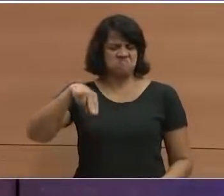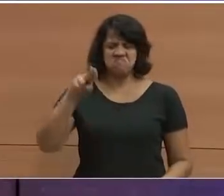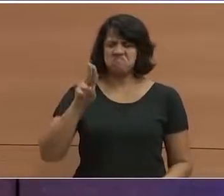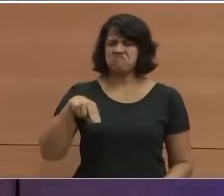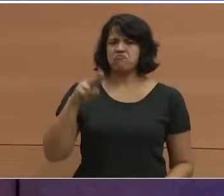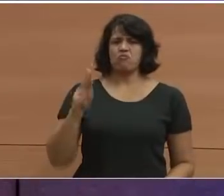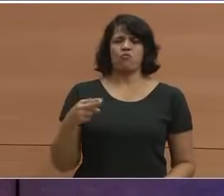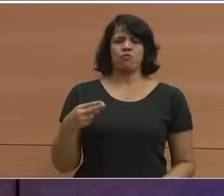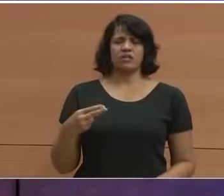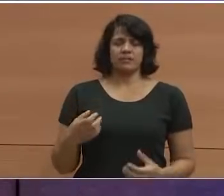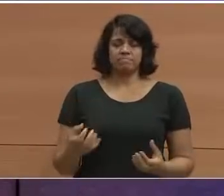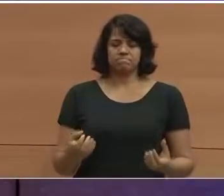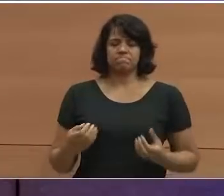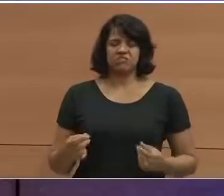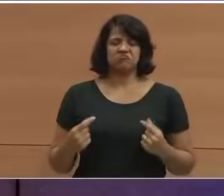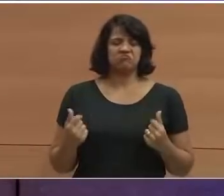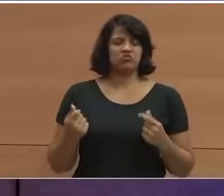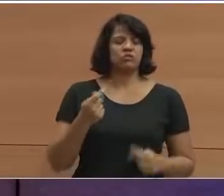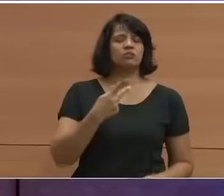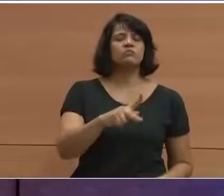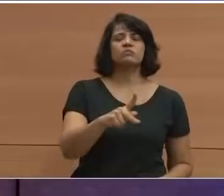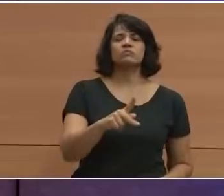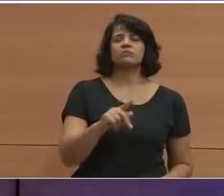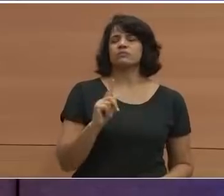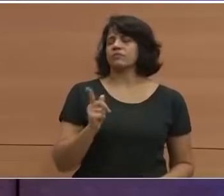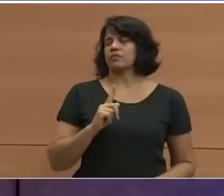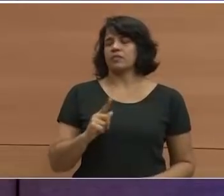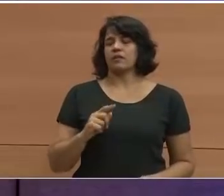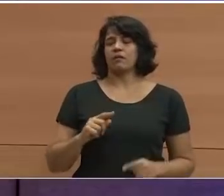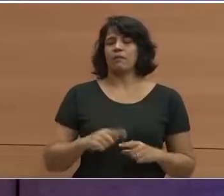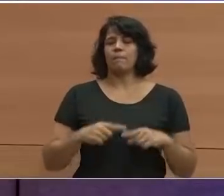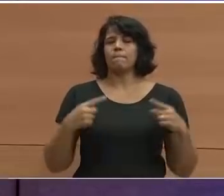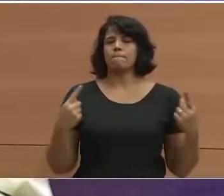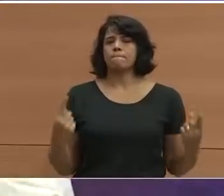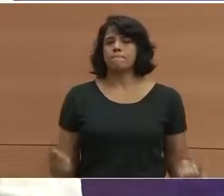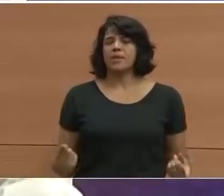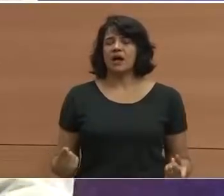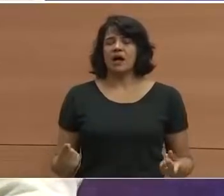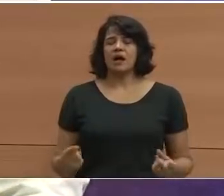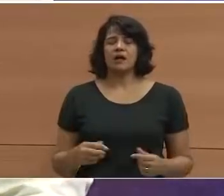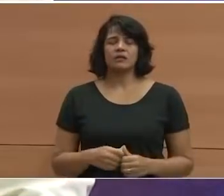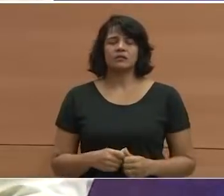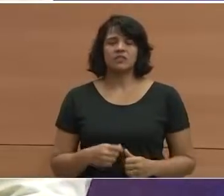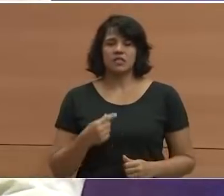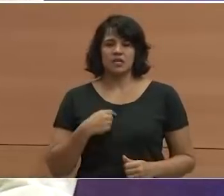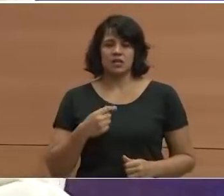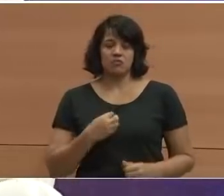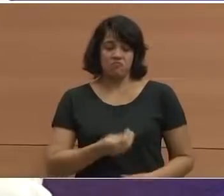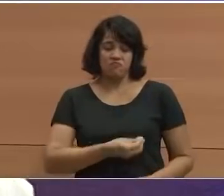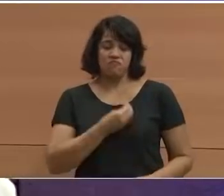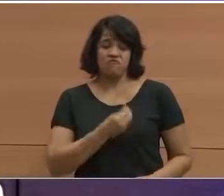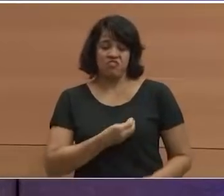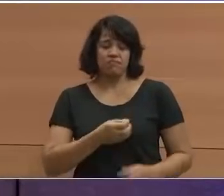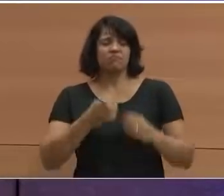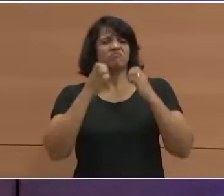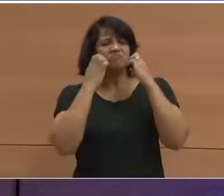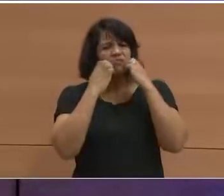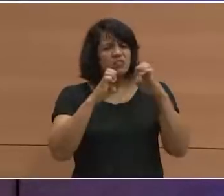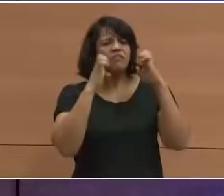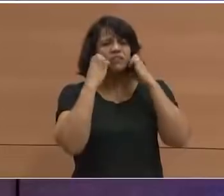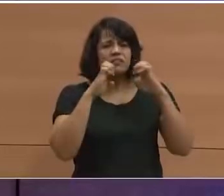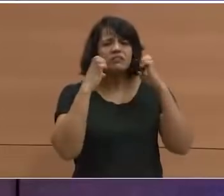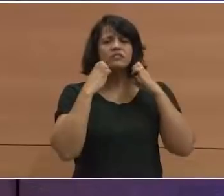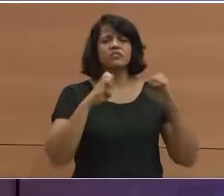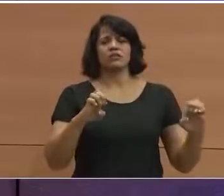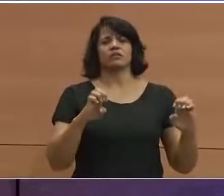que prega o Evangelho, que viva do Evangelho. Não há sentido você atar boi,